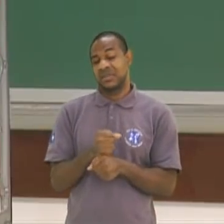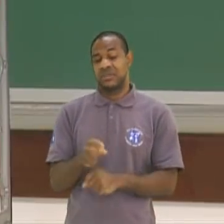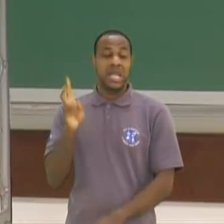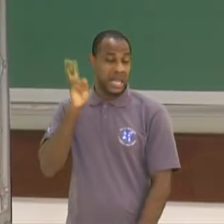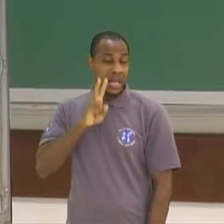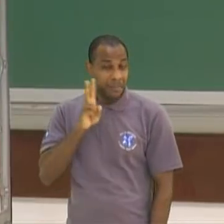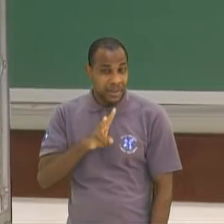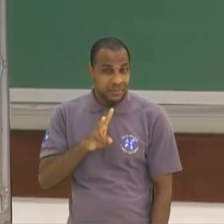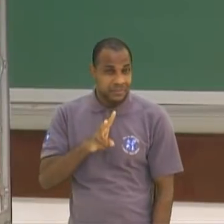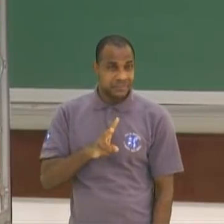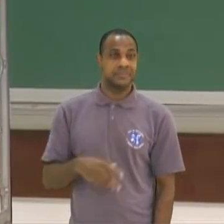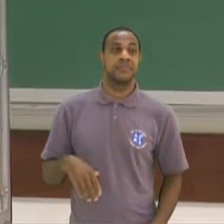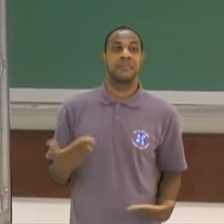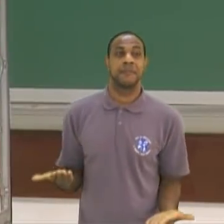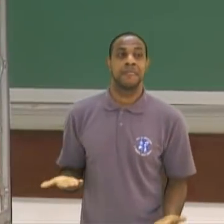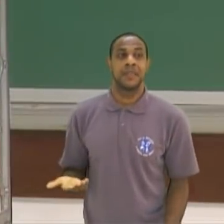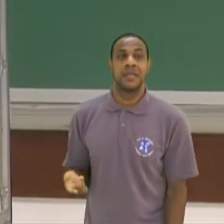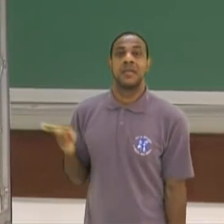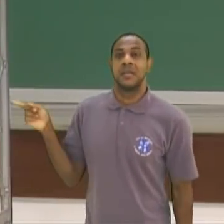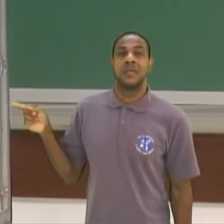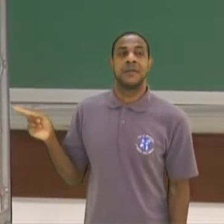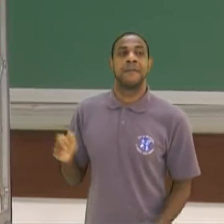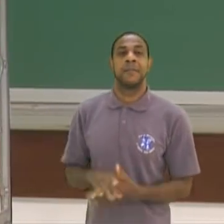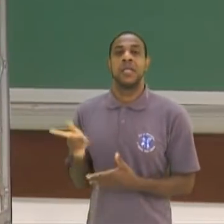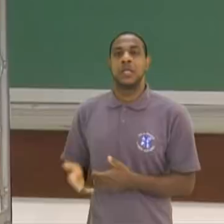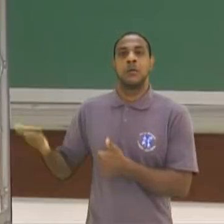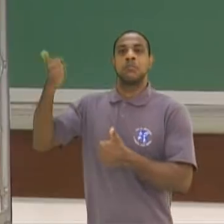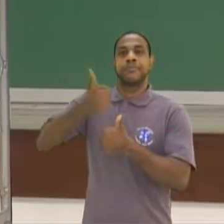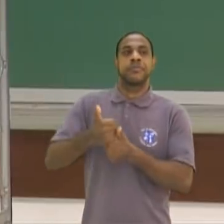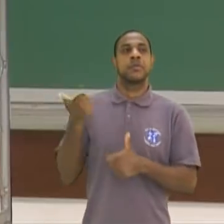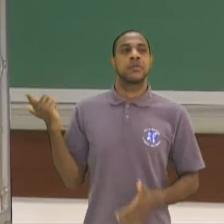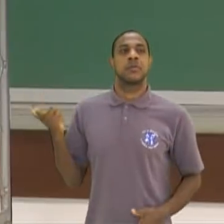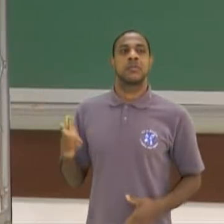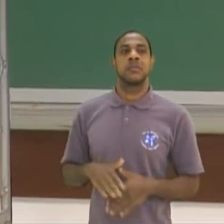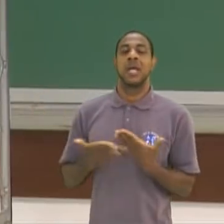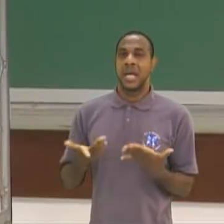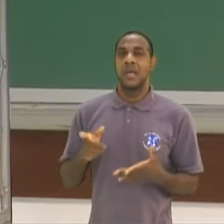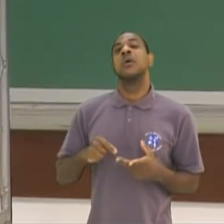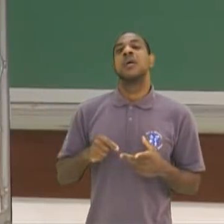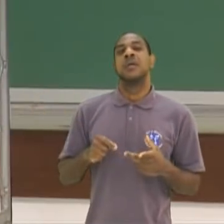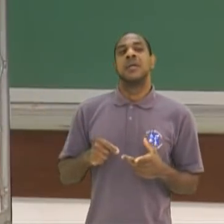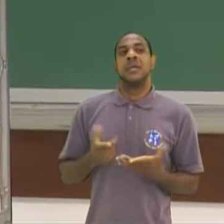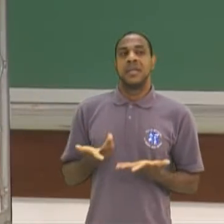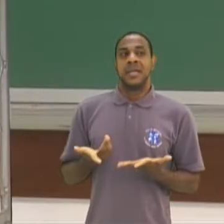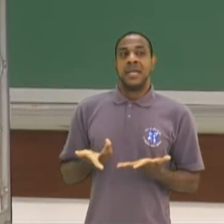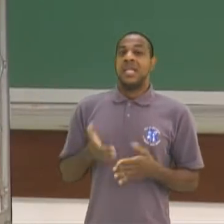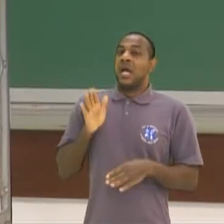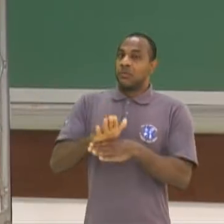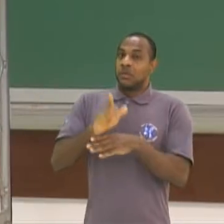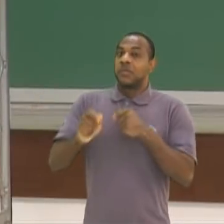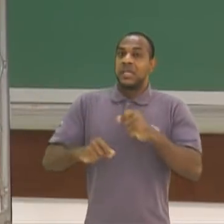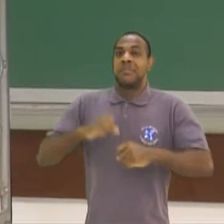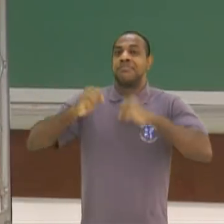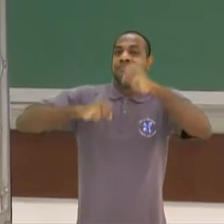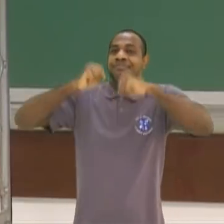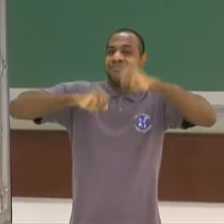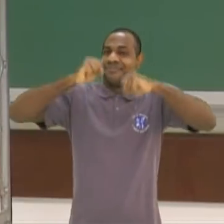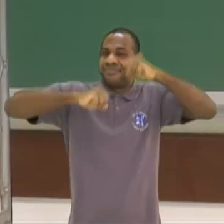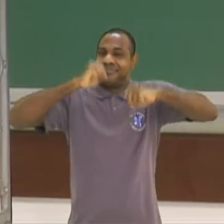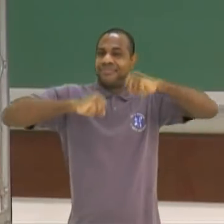disso? O cenário em que ele assume: queda da atividade industrial, ainda resquícios lá da crise